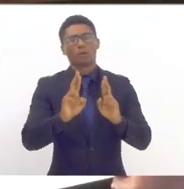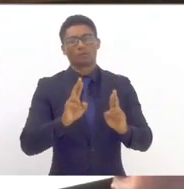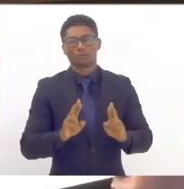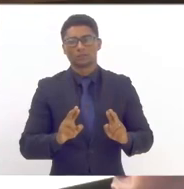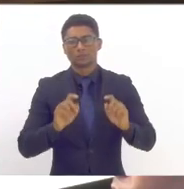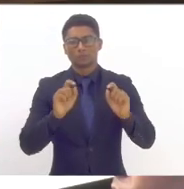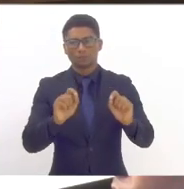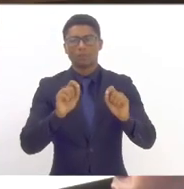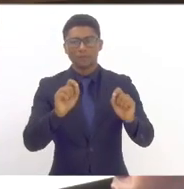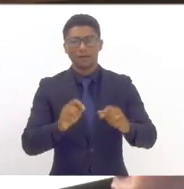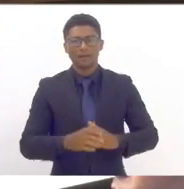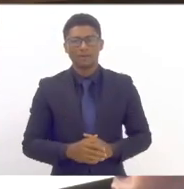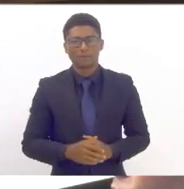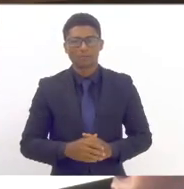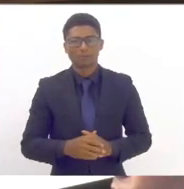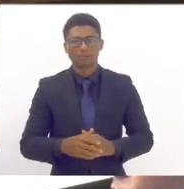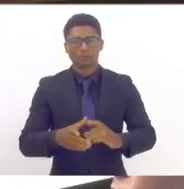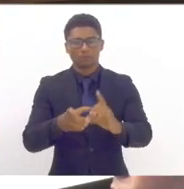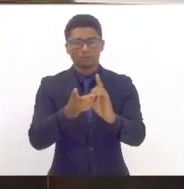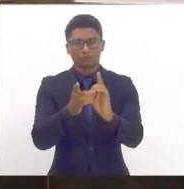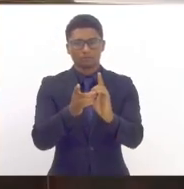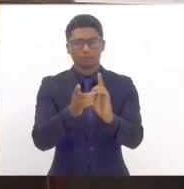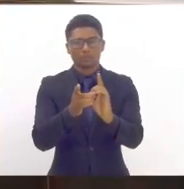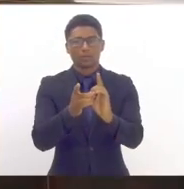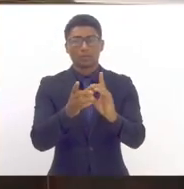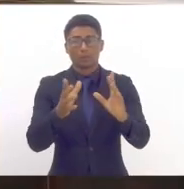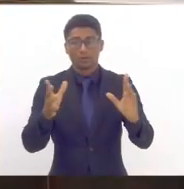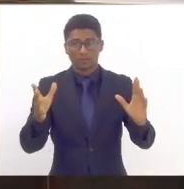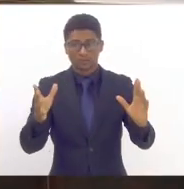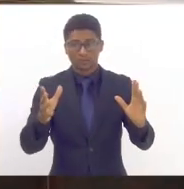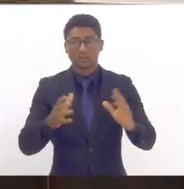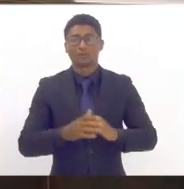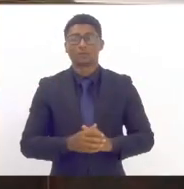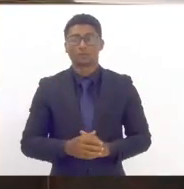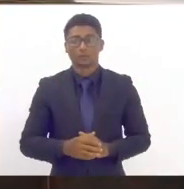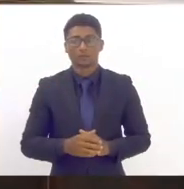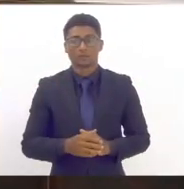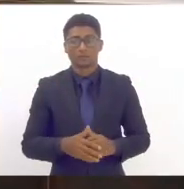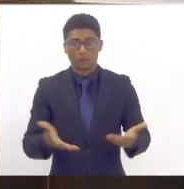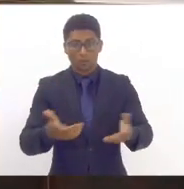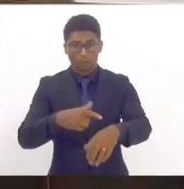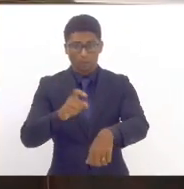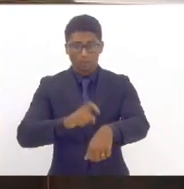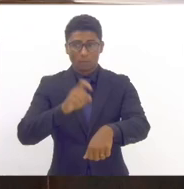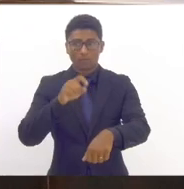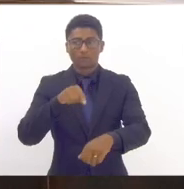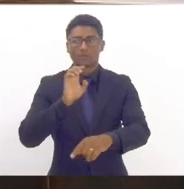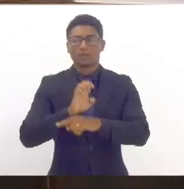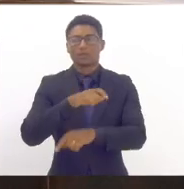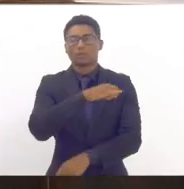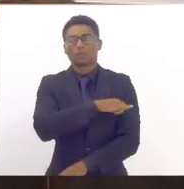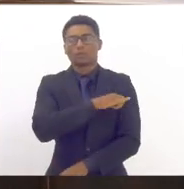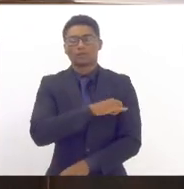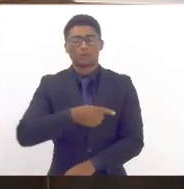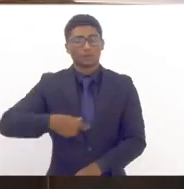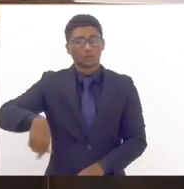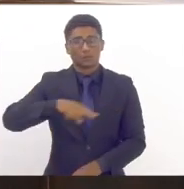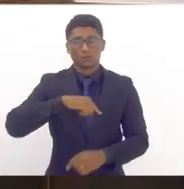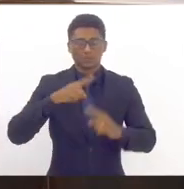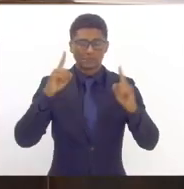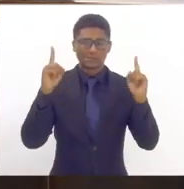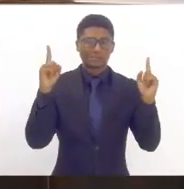reafirmado a democracia, reafirmado o momento pelo qual passa o Estado do Rio de Janeiro. Passamos